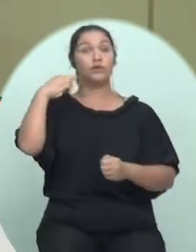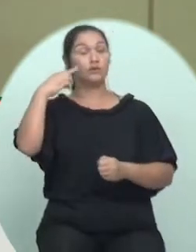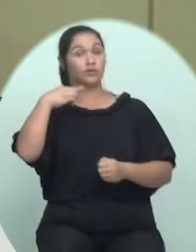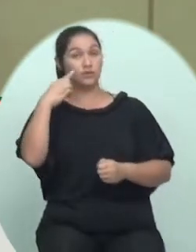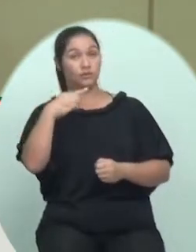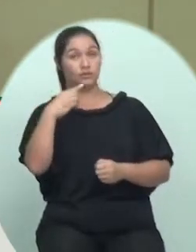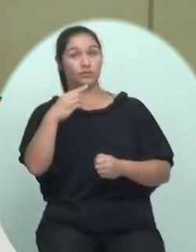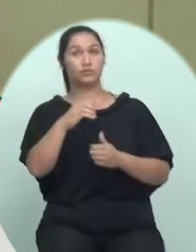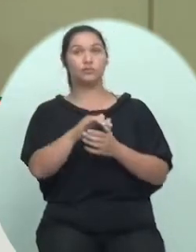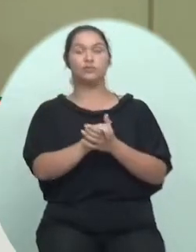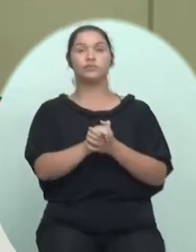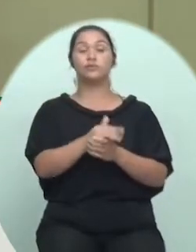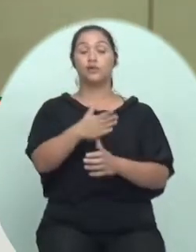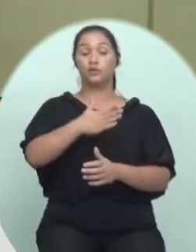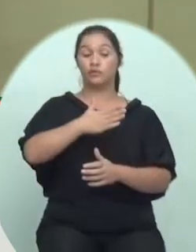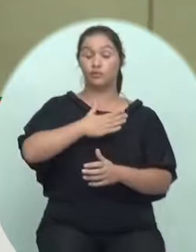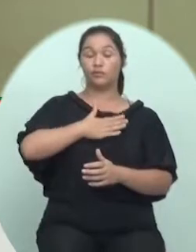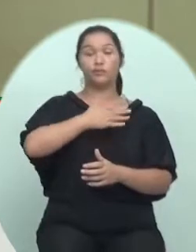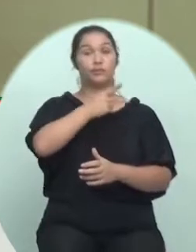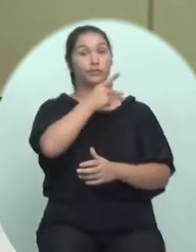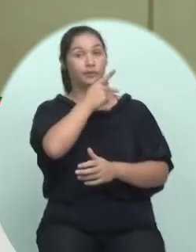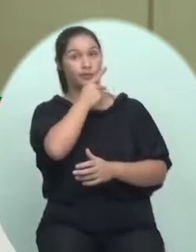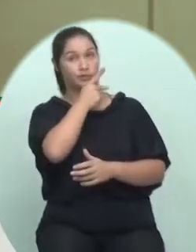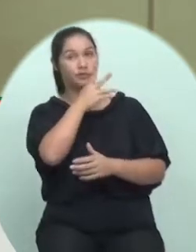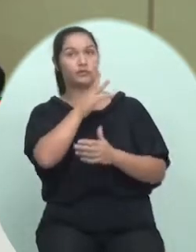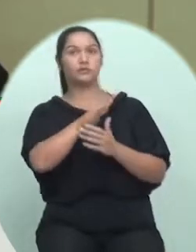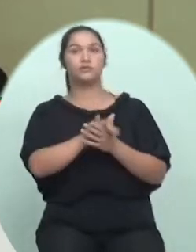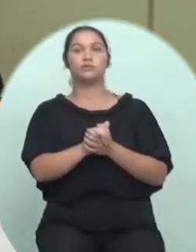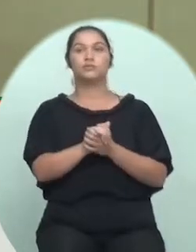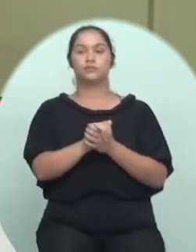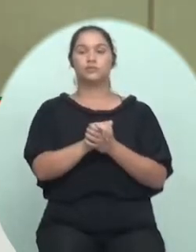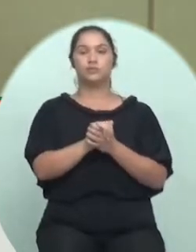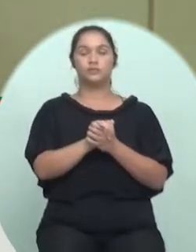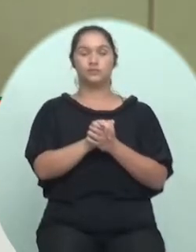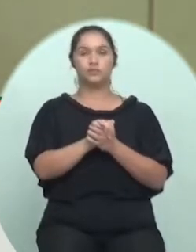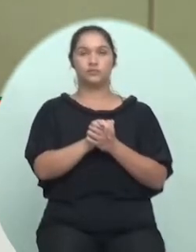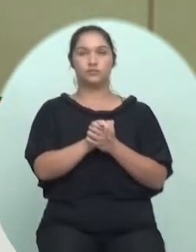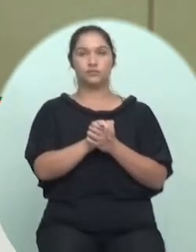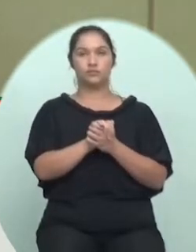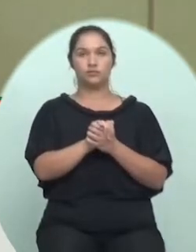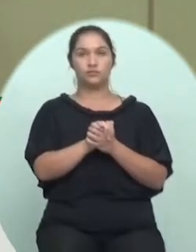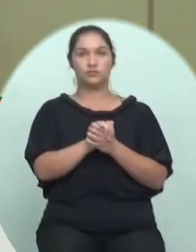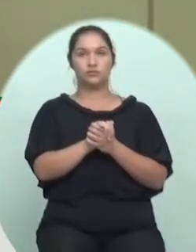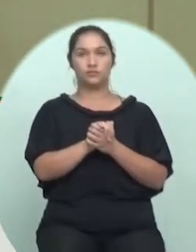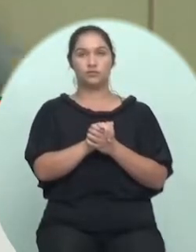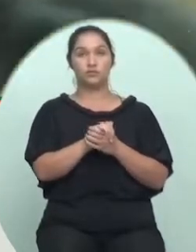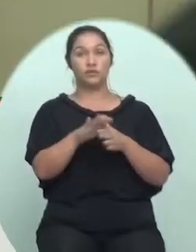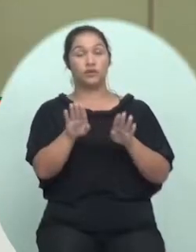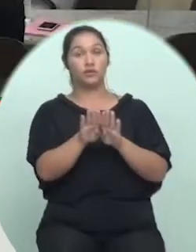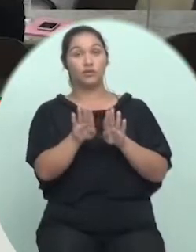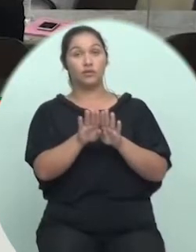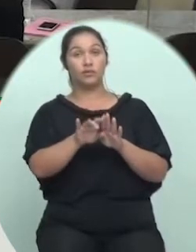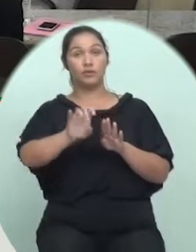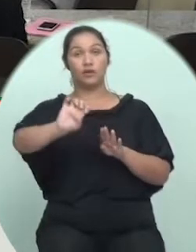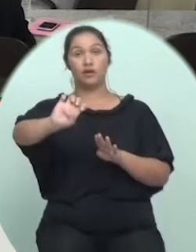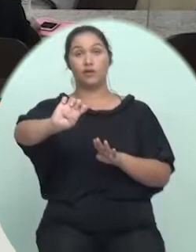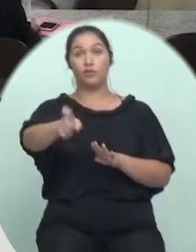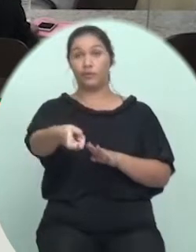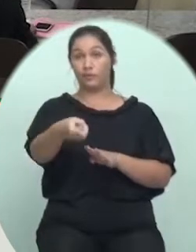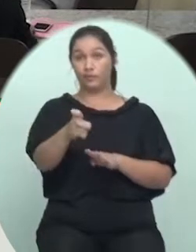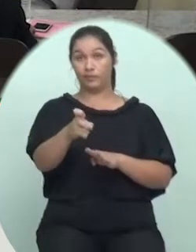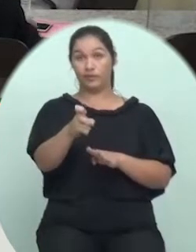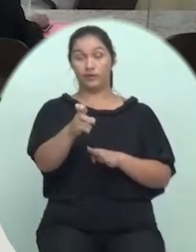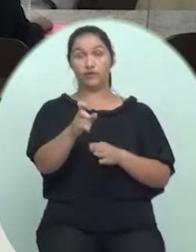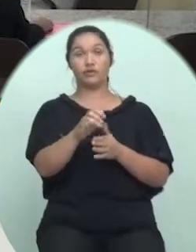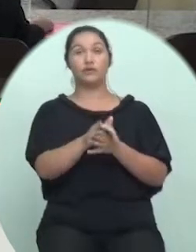Emerson Teixeira, que era o meu assessor até então e, a partir de 1º de fevereiro, passou a assessorar o